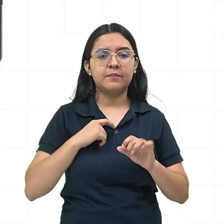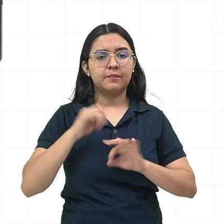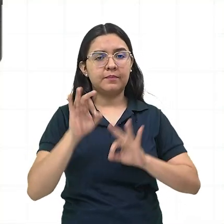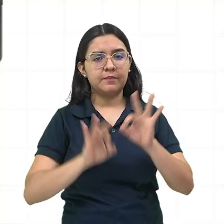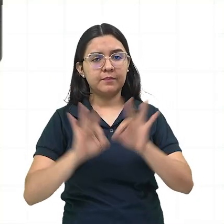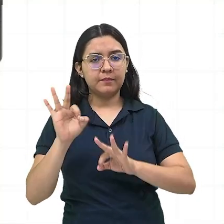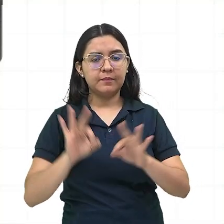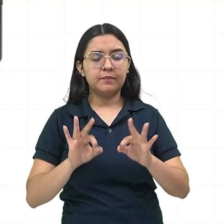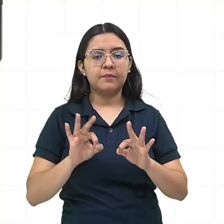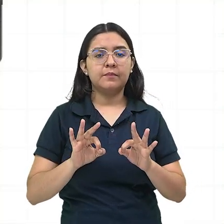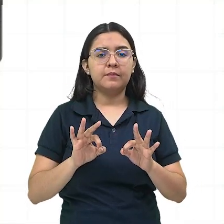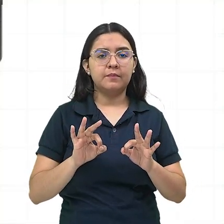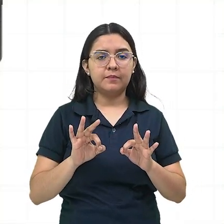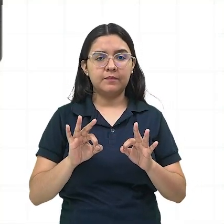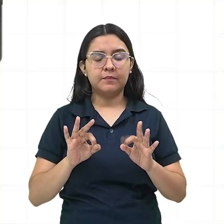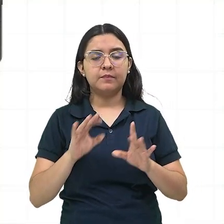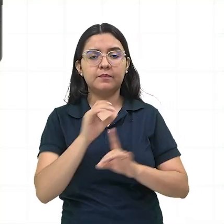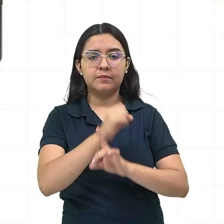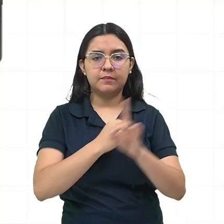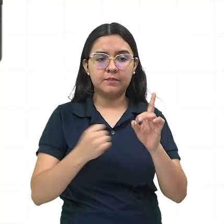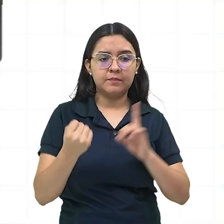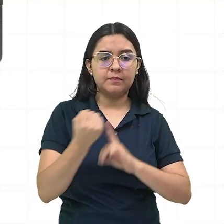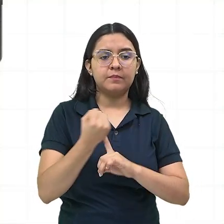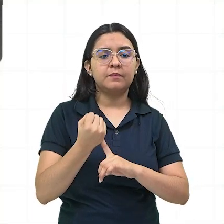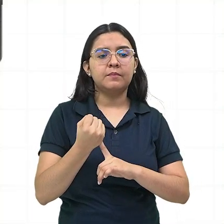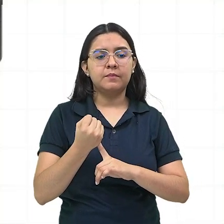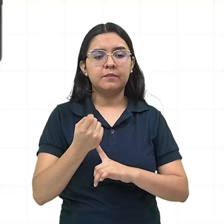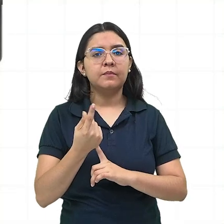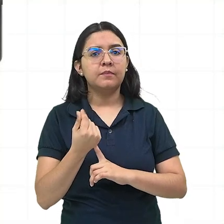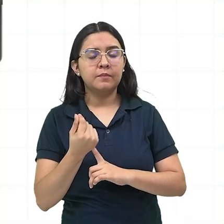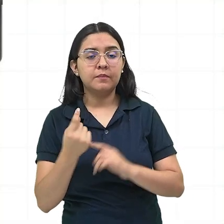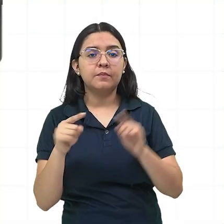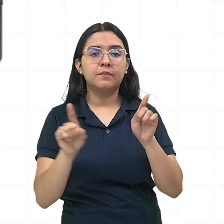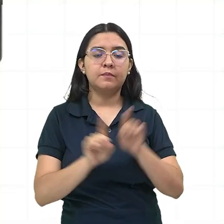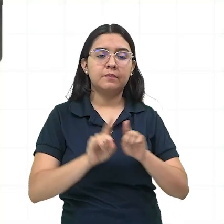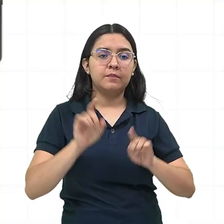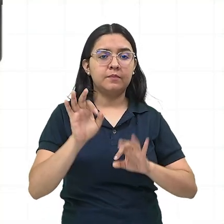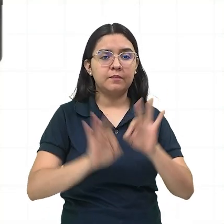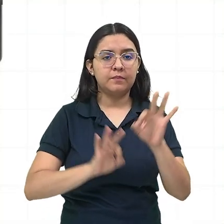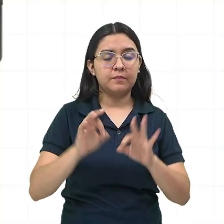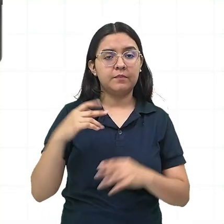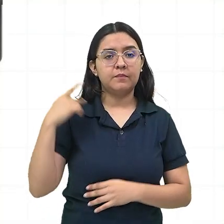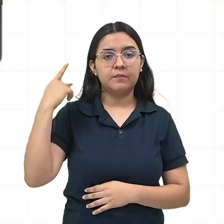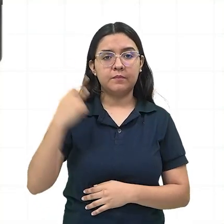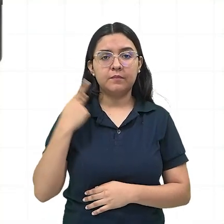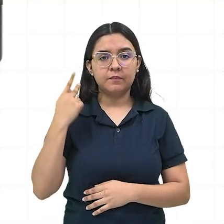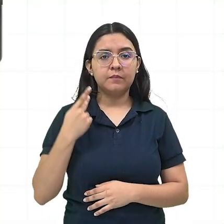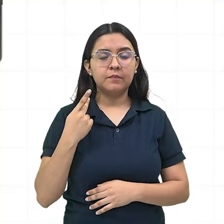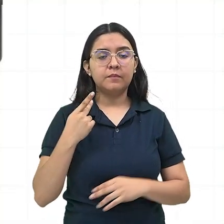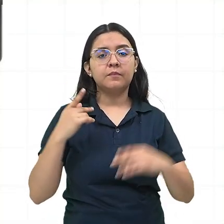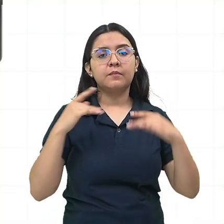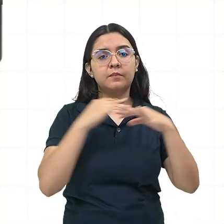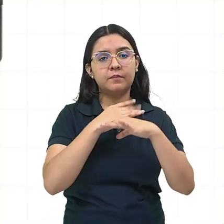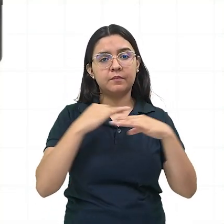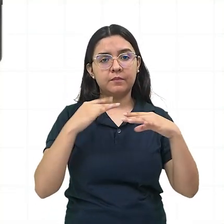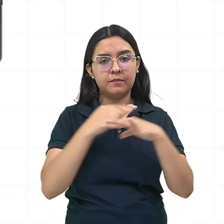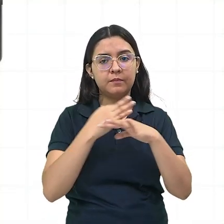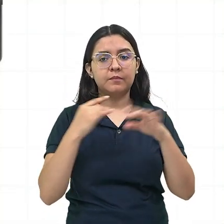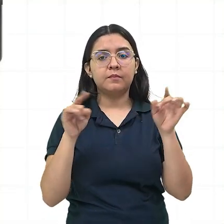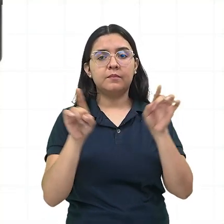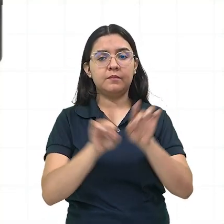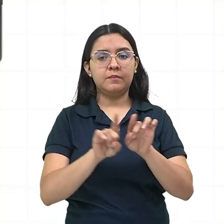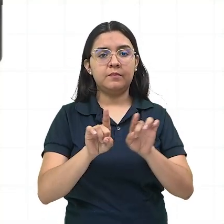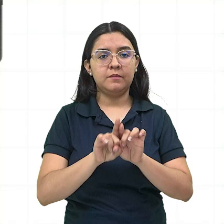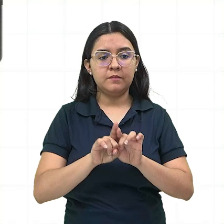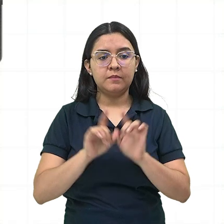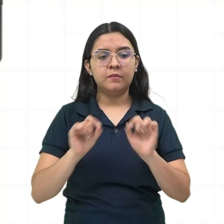casa, das relações com dinheiro, quanto a governança política de uma cidade e